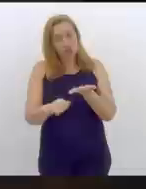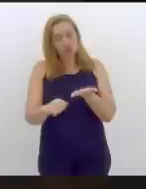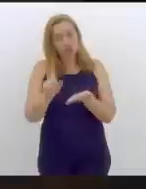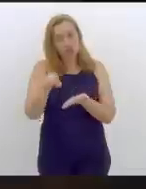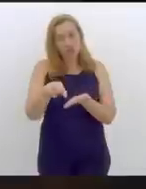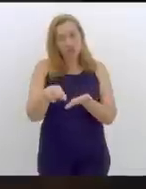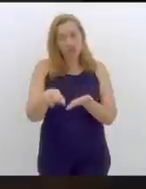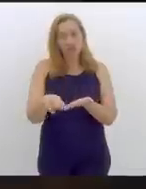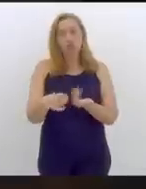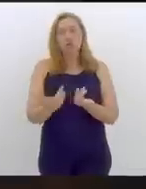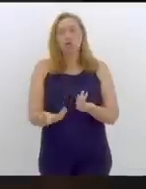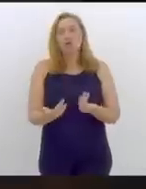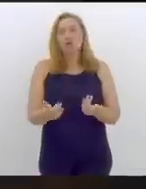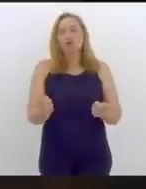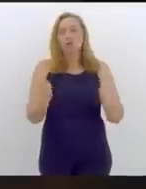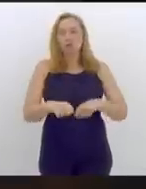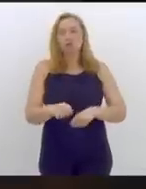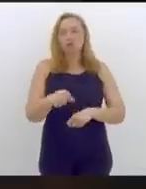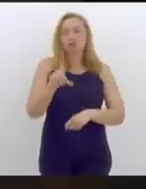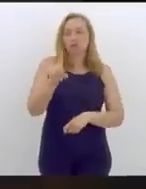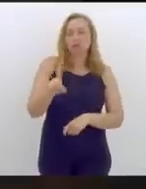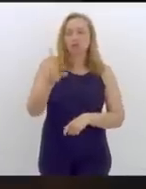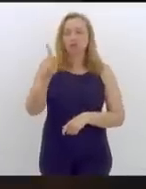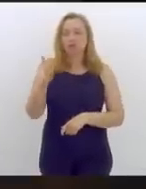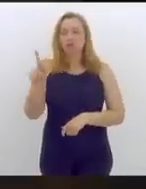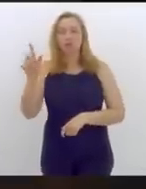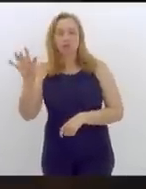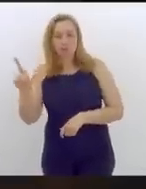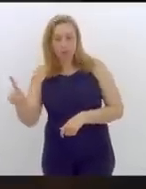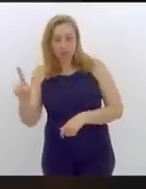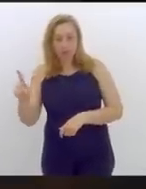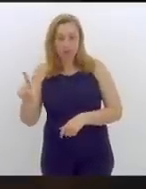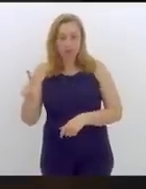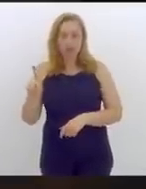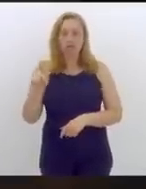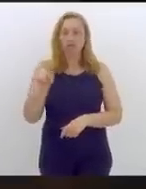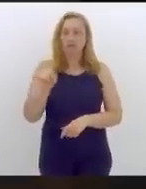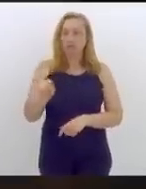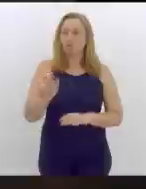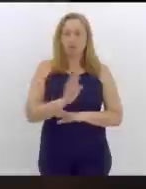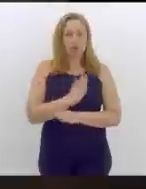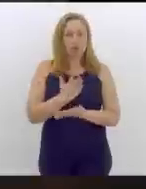o que compete a dgp com relação a efetivo ponto